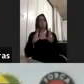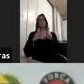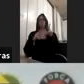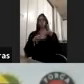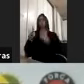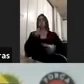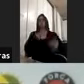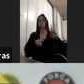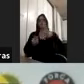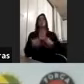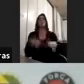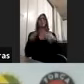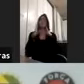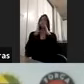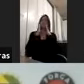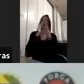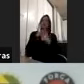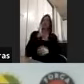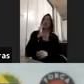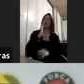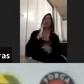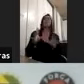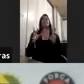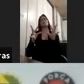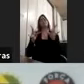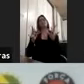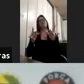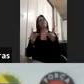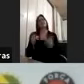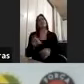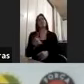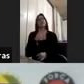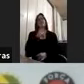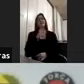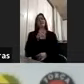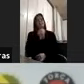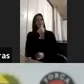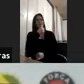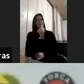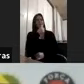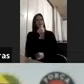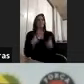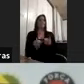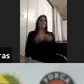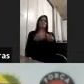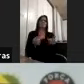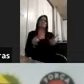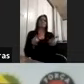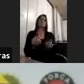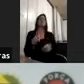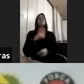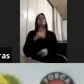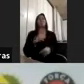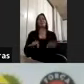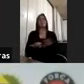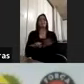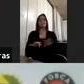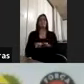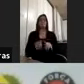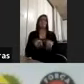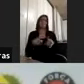muito bacana, é muito legal. Até a serenata eu sei. Eu falei, por que está essa chuva e esse frio? Senão eu ia para a serenata também.